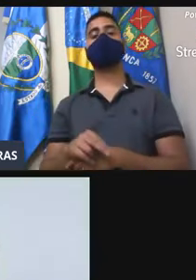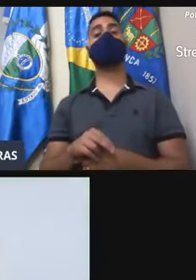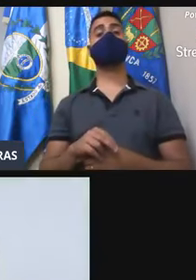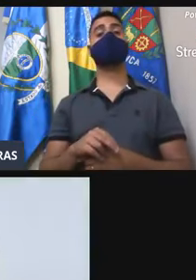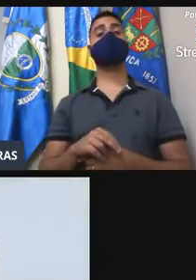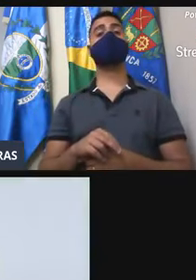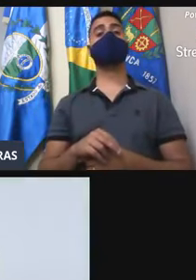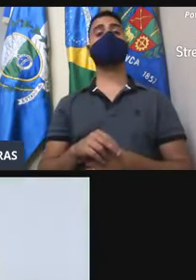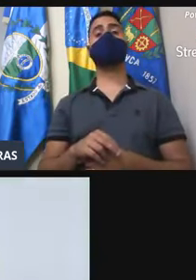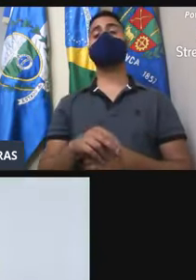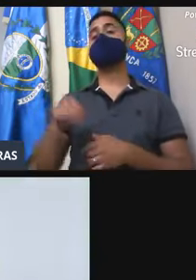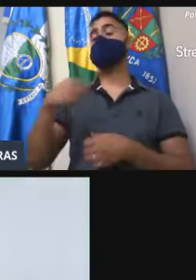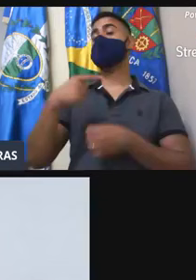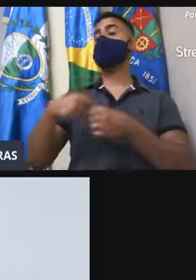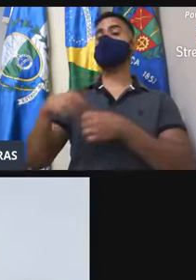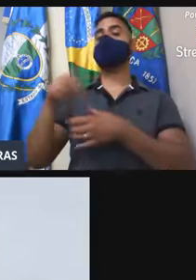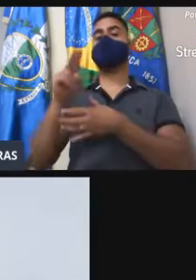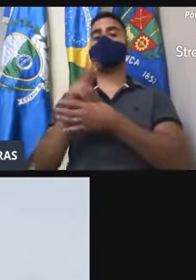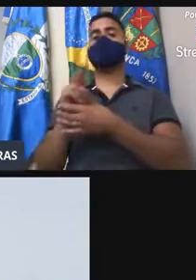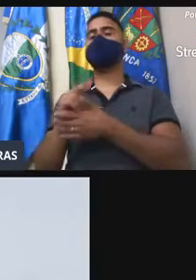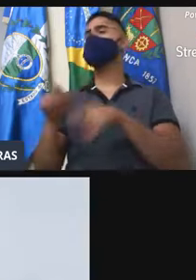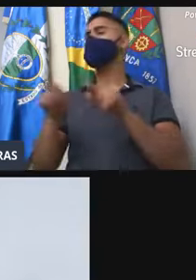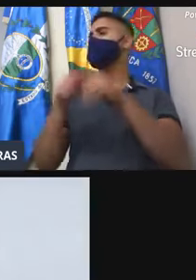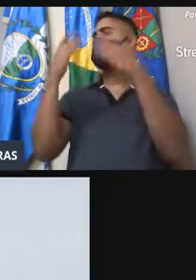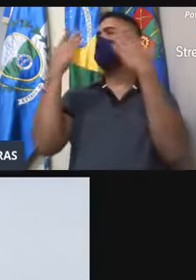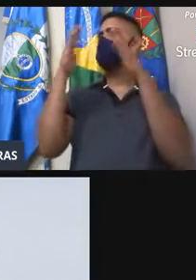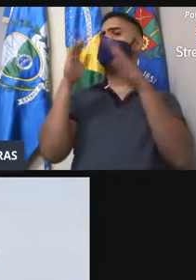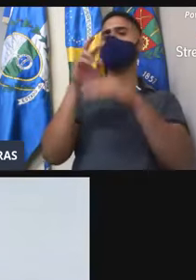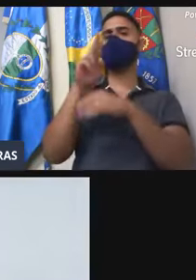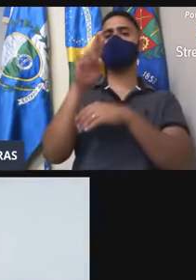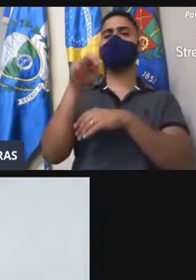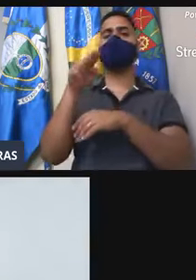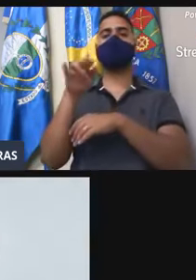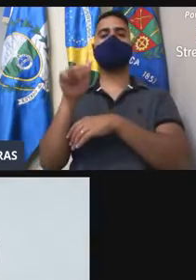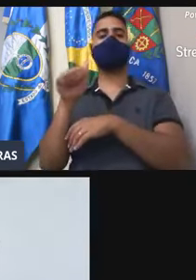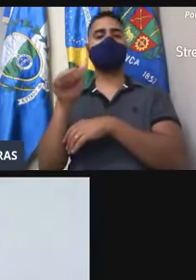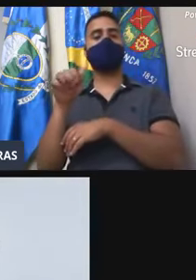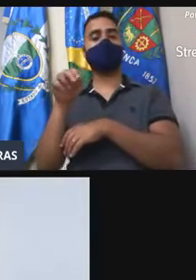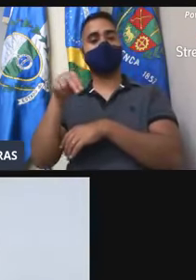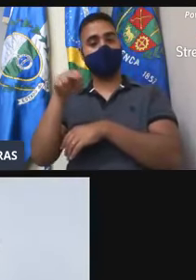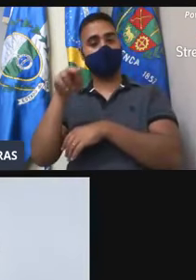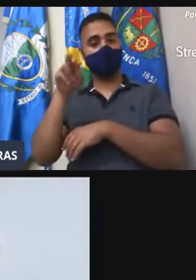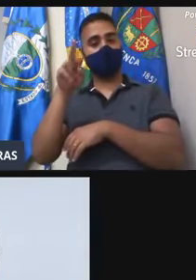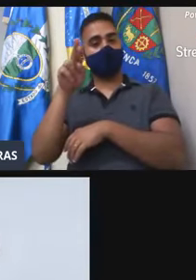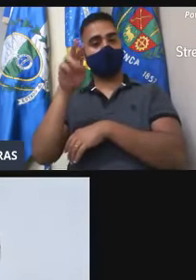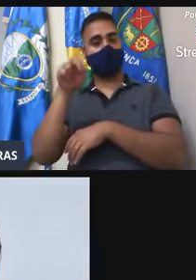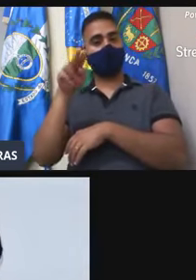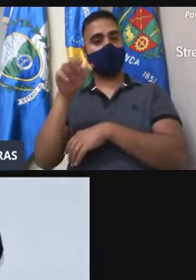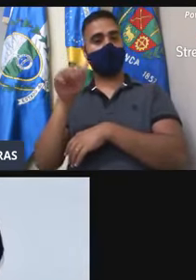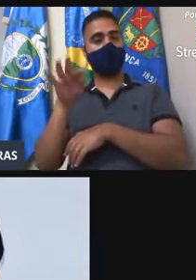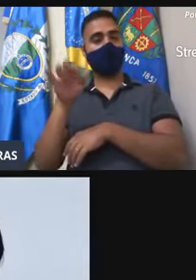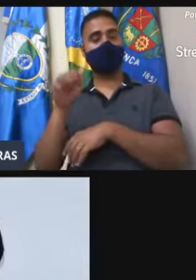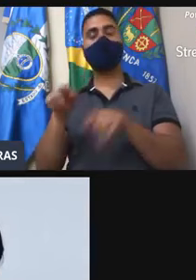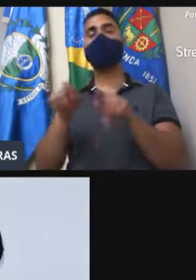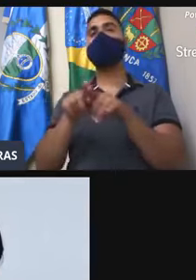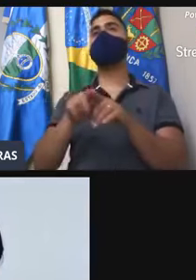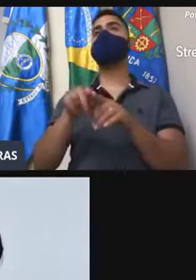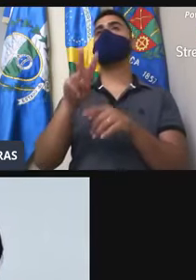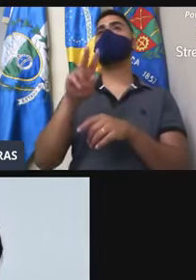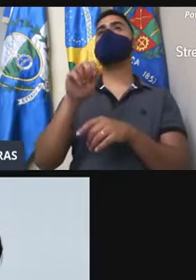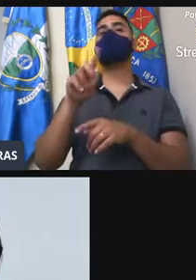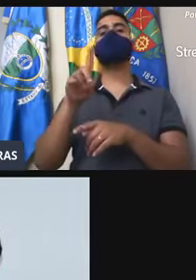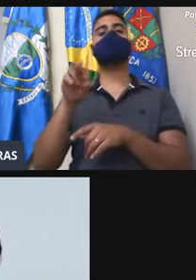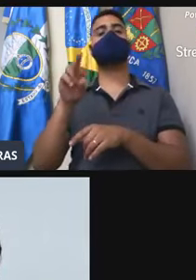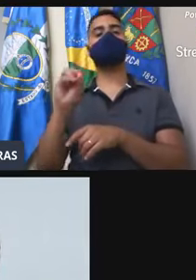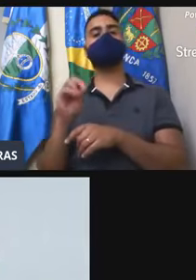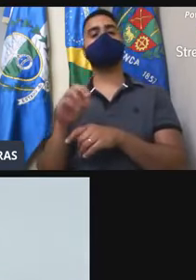e contabilistas da cidade de Valença. Queria parabenizar a Renata, que é a nossa contadora aqui, a Claudinha e o Vadeco. Em nome deles, estendo